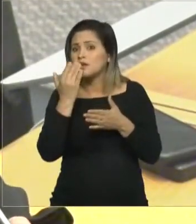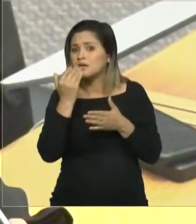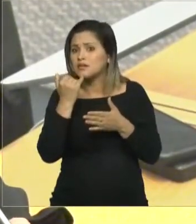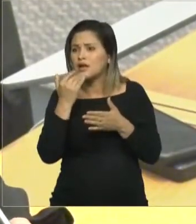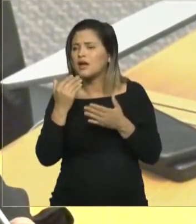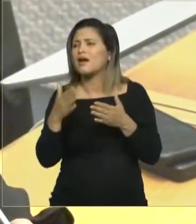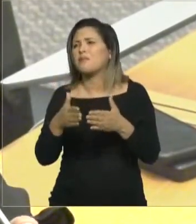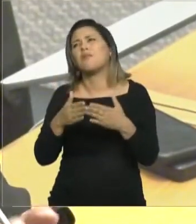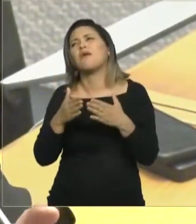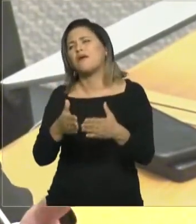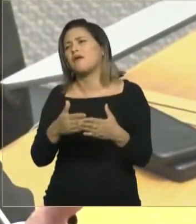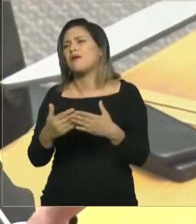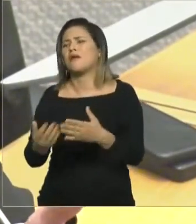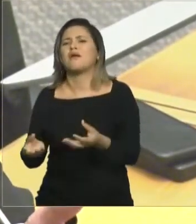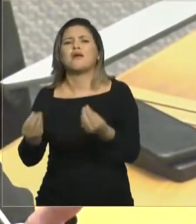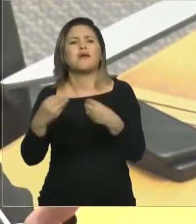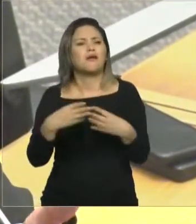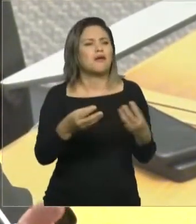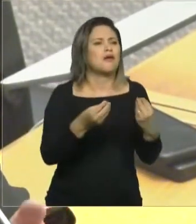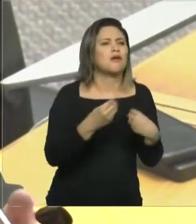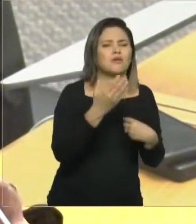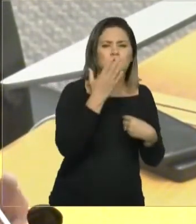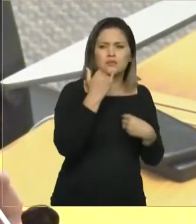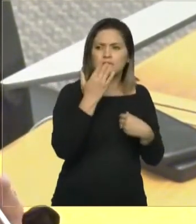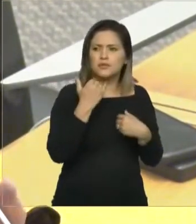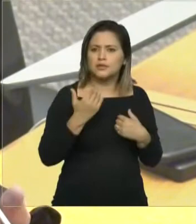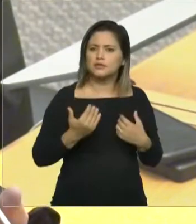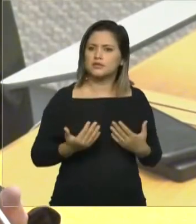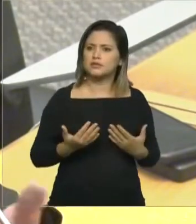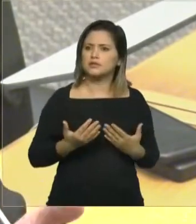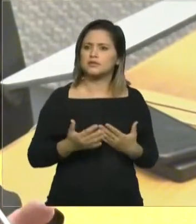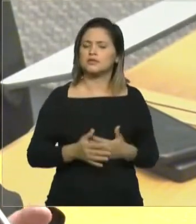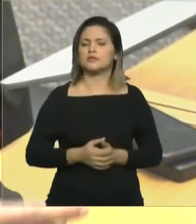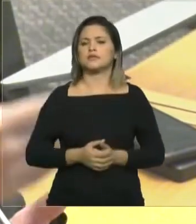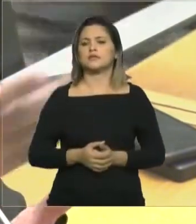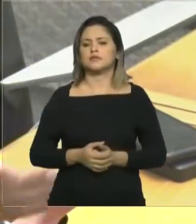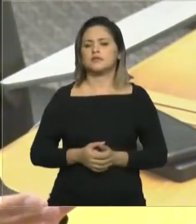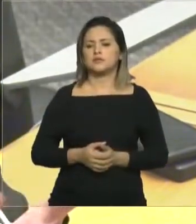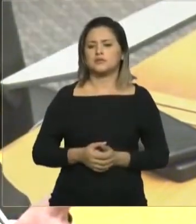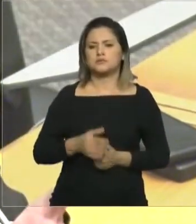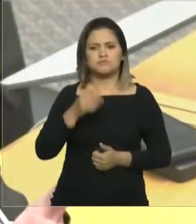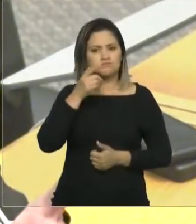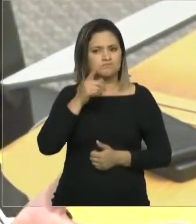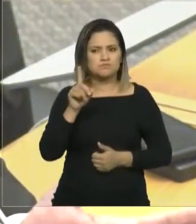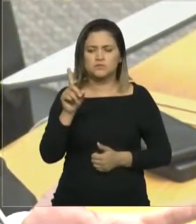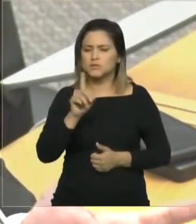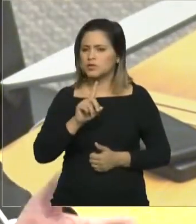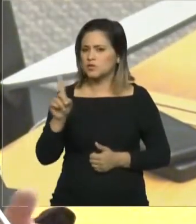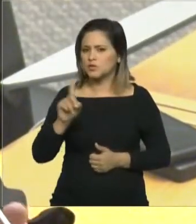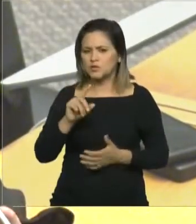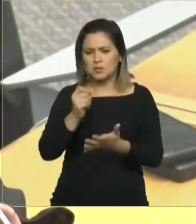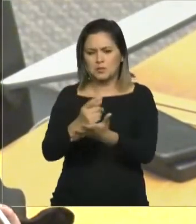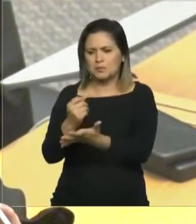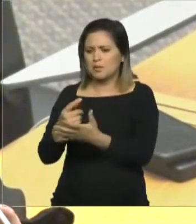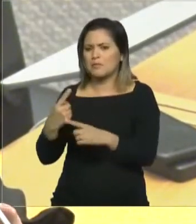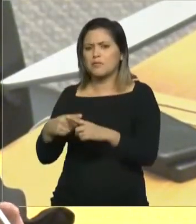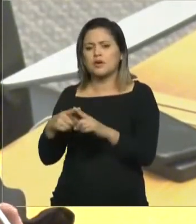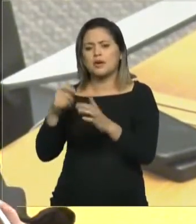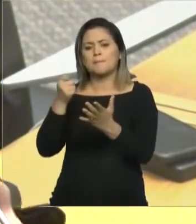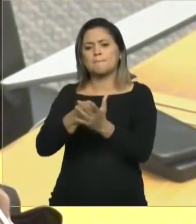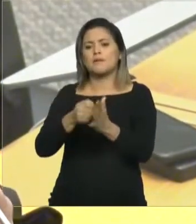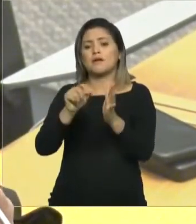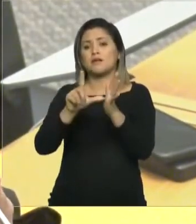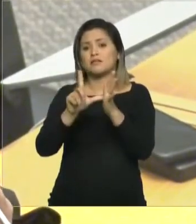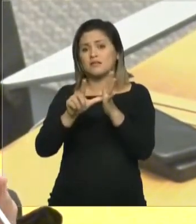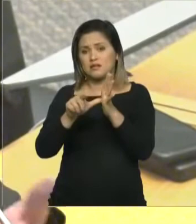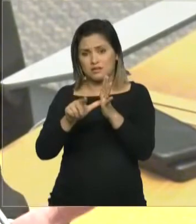problema. Fornecedores em atraso, a gente não conseguia fazer diálise. O hospital de urgência, deputado, na época lá,